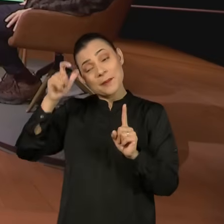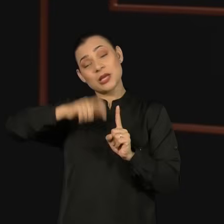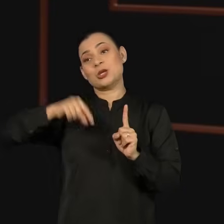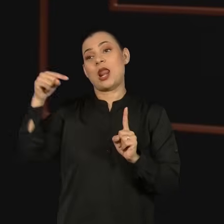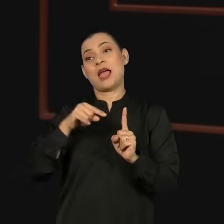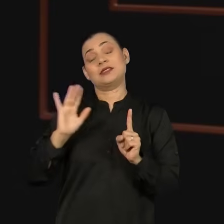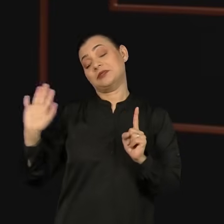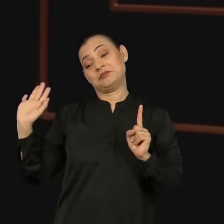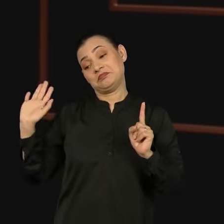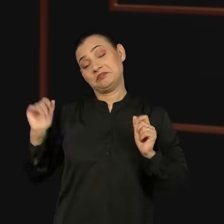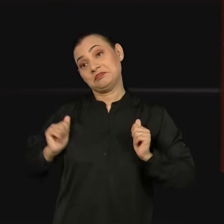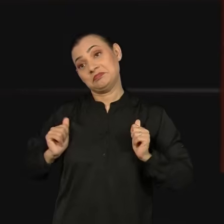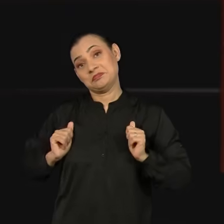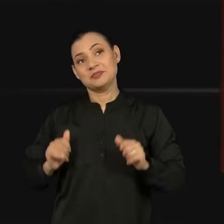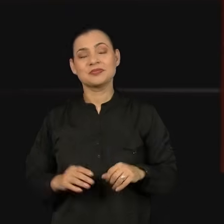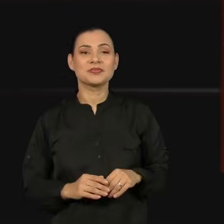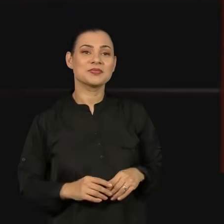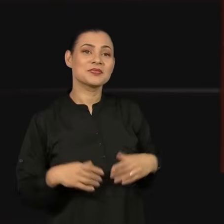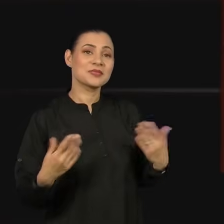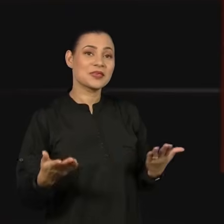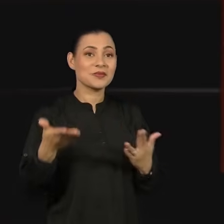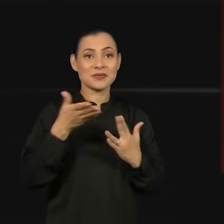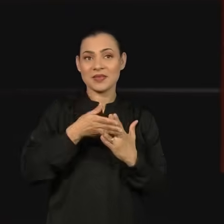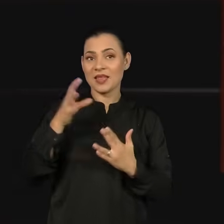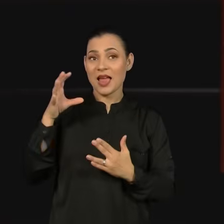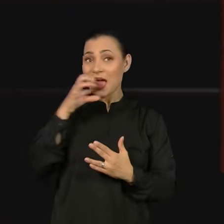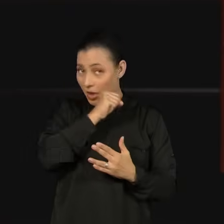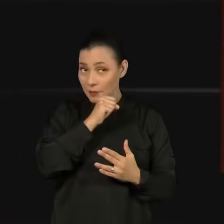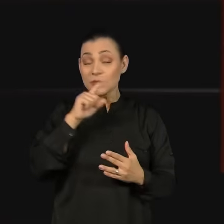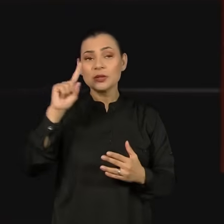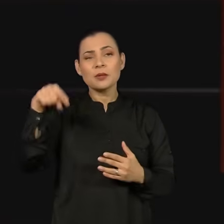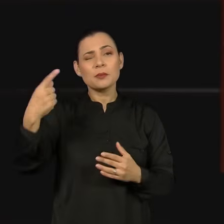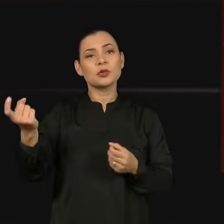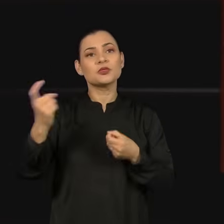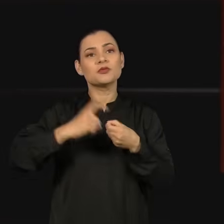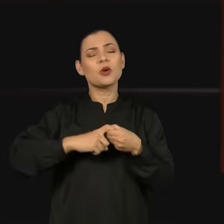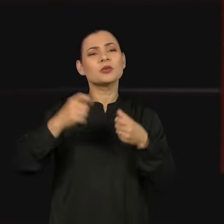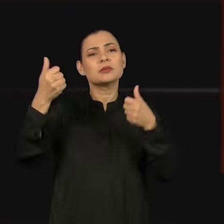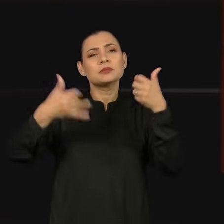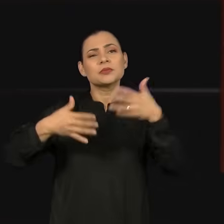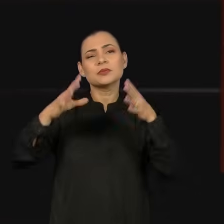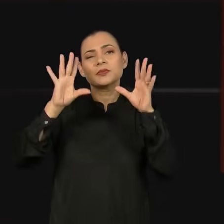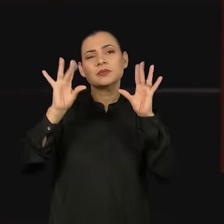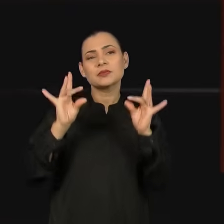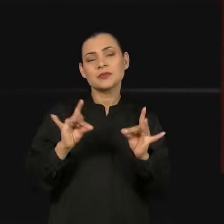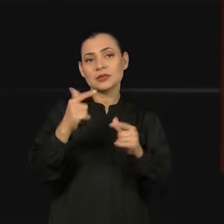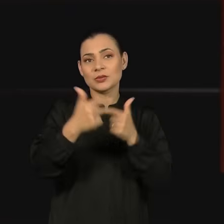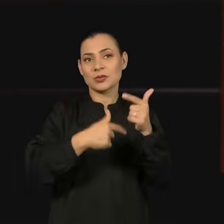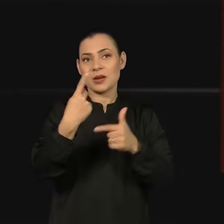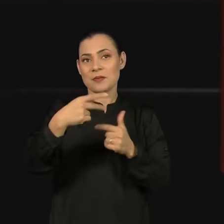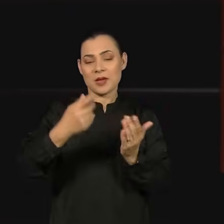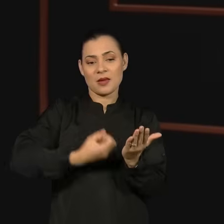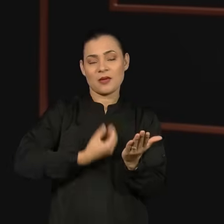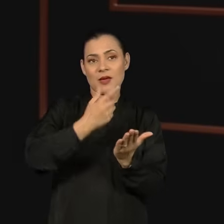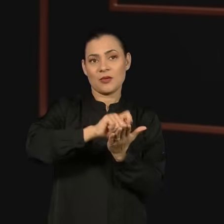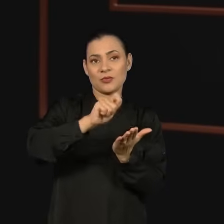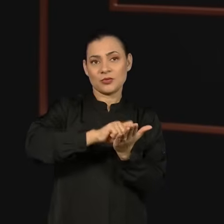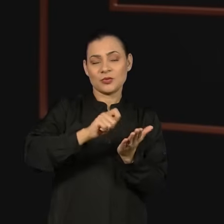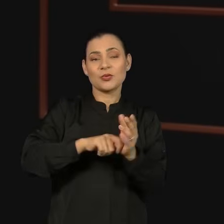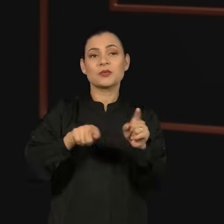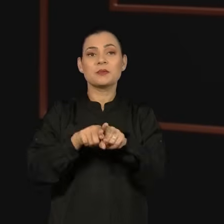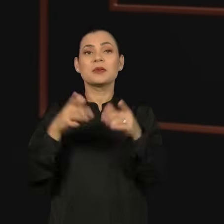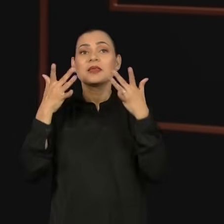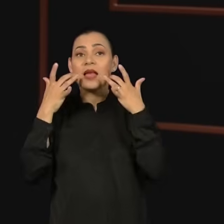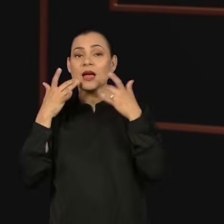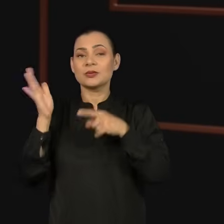Truque. Bom, a gente vai fazer um breve intervalo e na volta a gente fala um pouco mais sobre seus trabalhos como autor e roteirista de teatro,